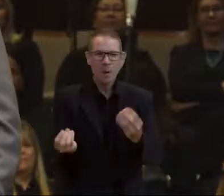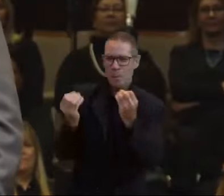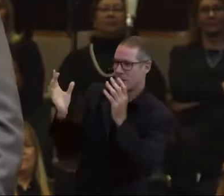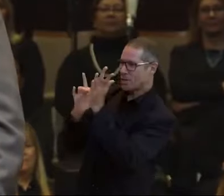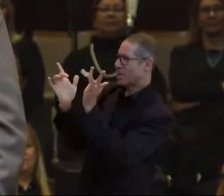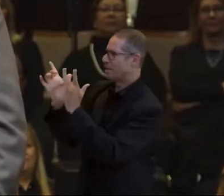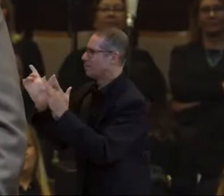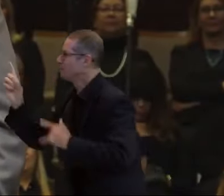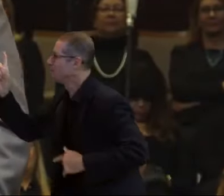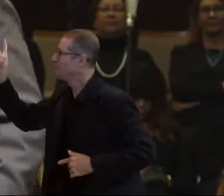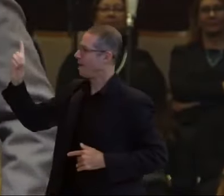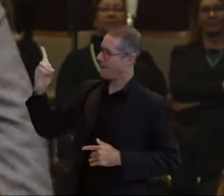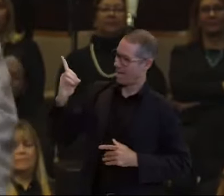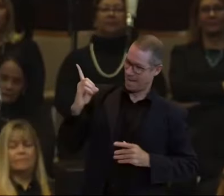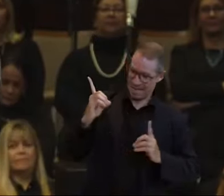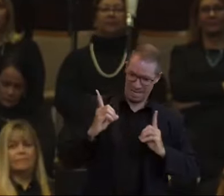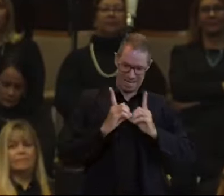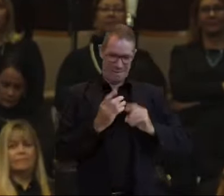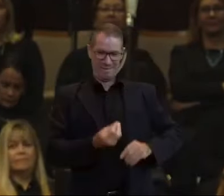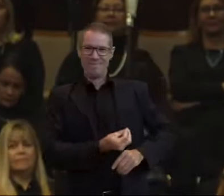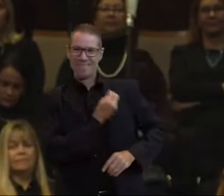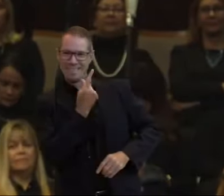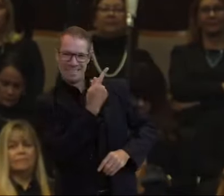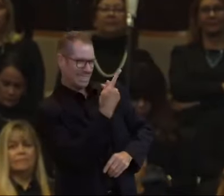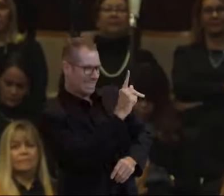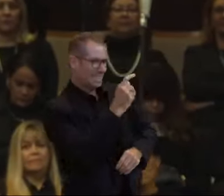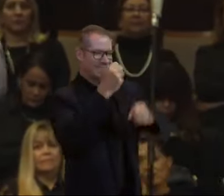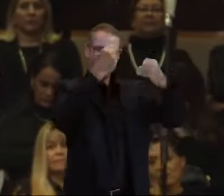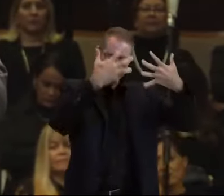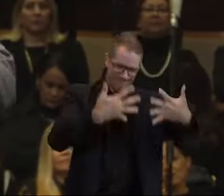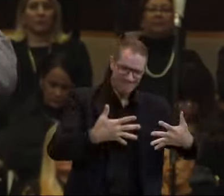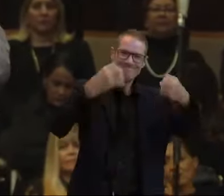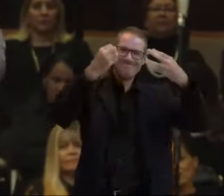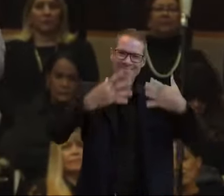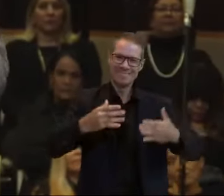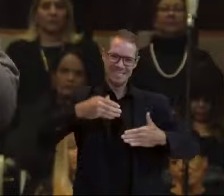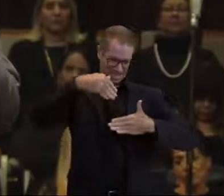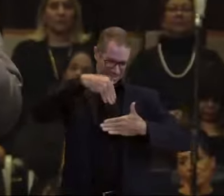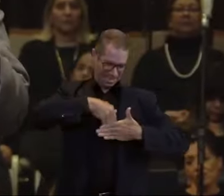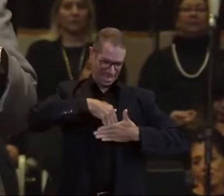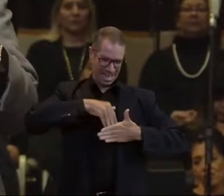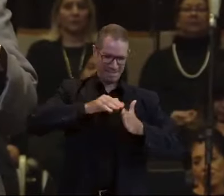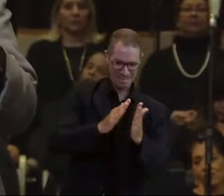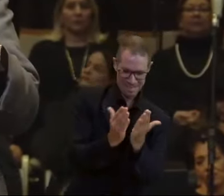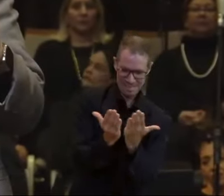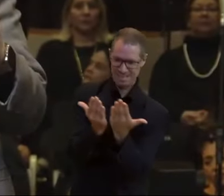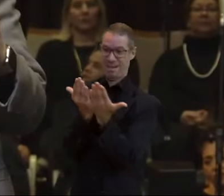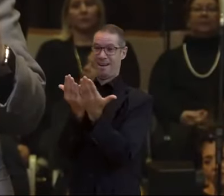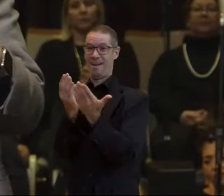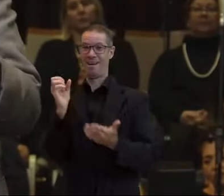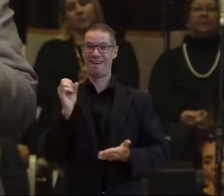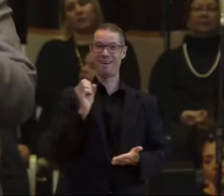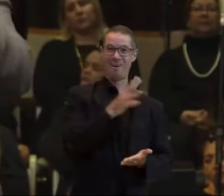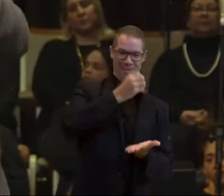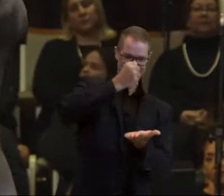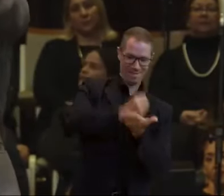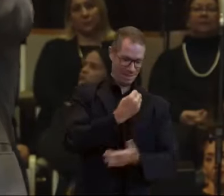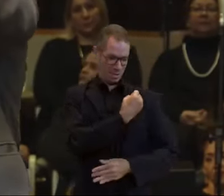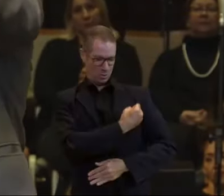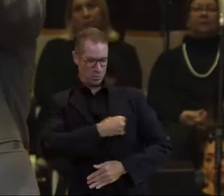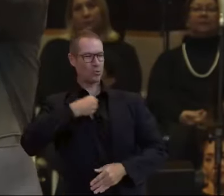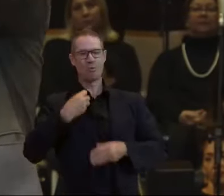tinha alcançado a vida dele? E aí tirava aquele Novo Testamento, tirava aquele Evangelho de João e